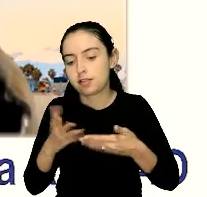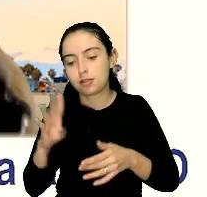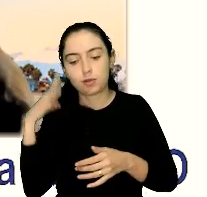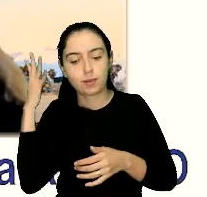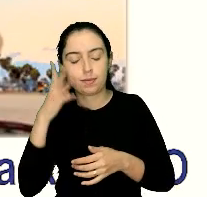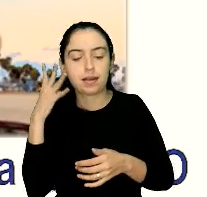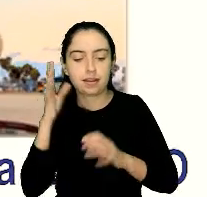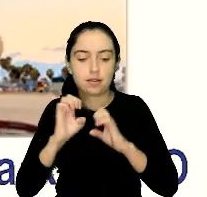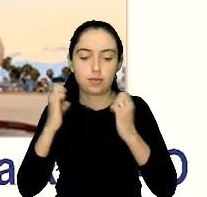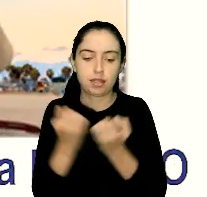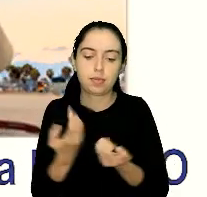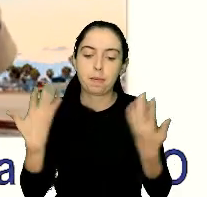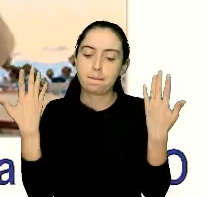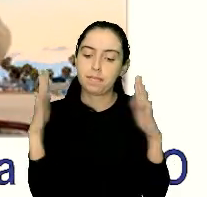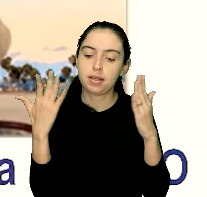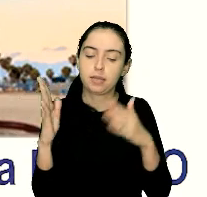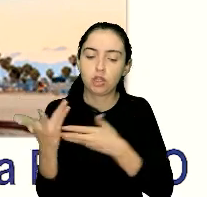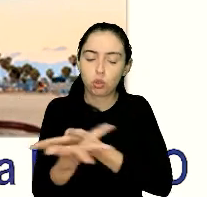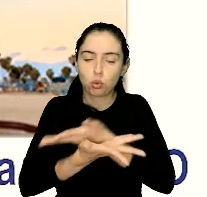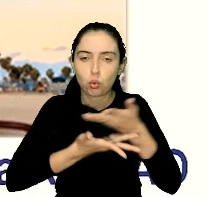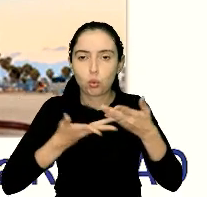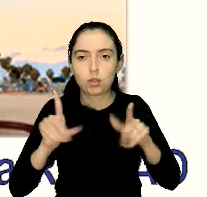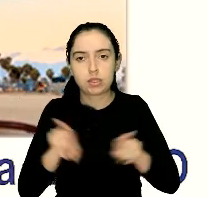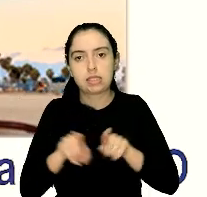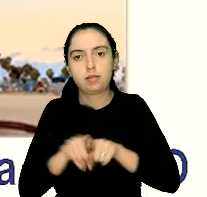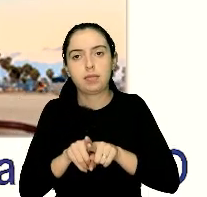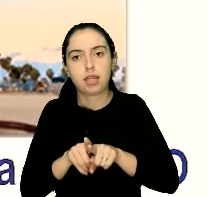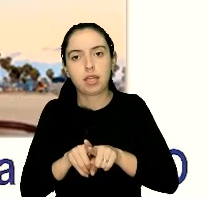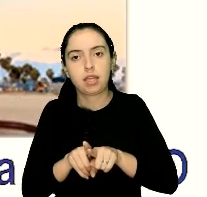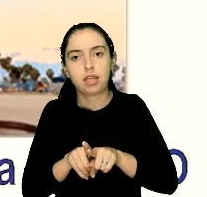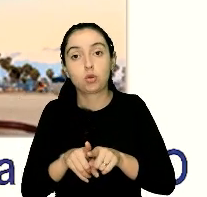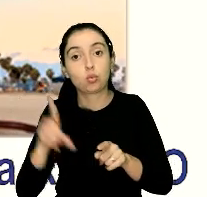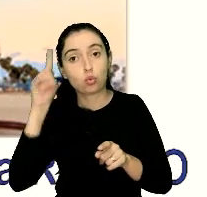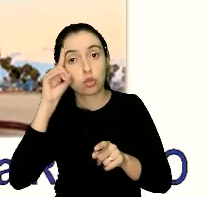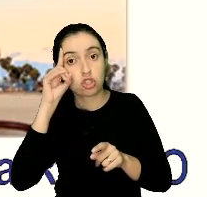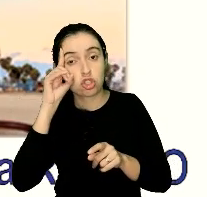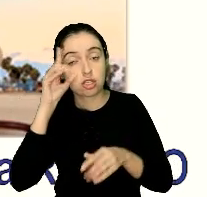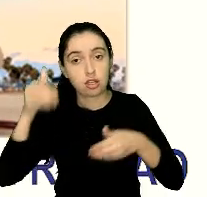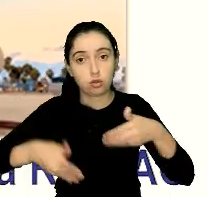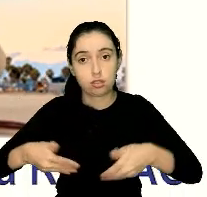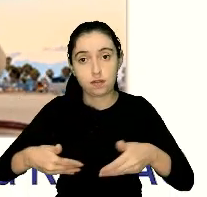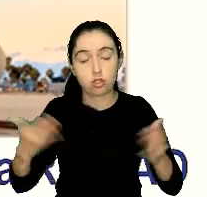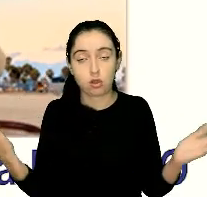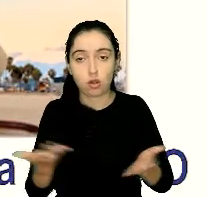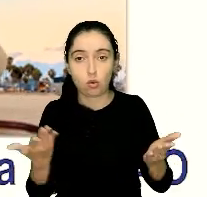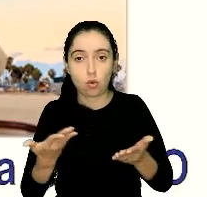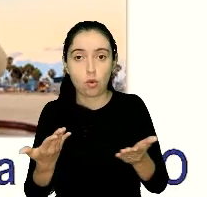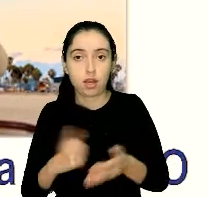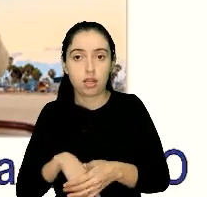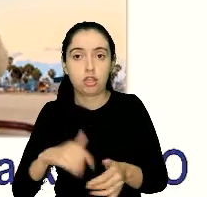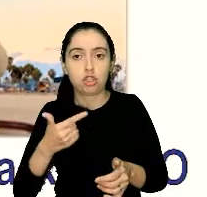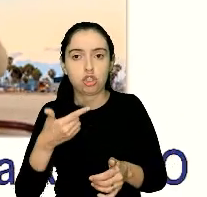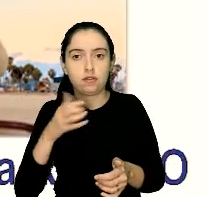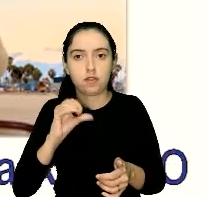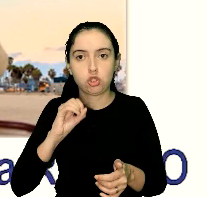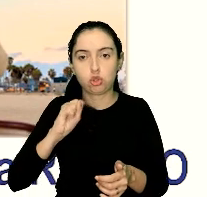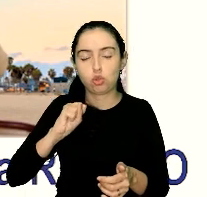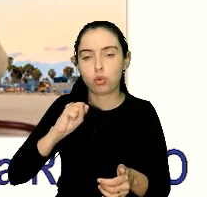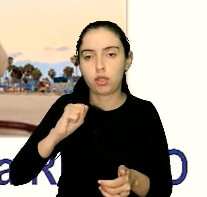queria parabenizar a todos também pelo Dia do Servidor, que vai ser agora no dia 28 de